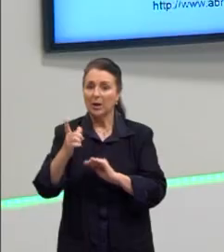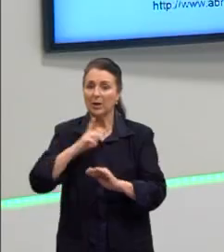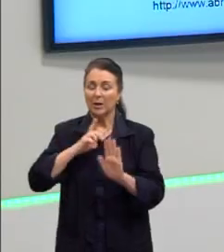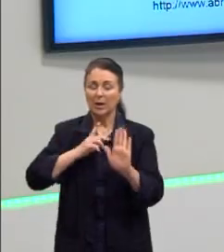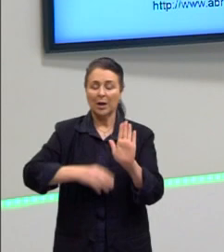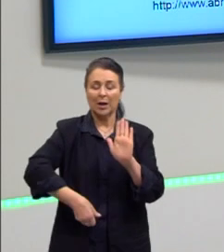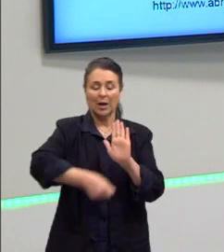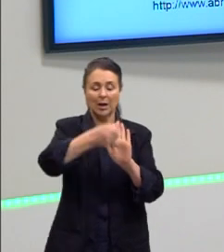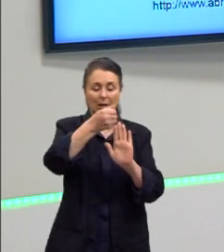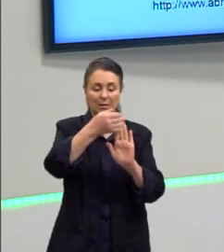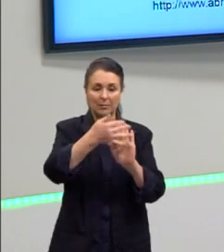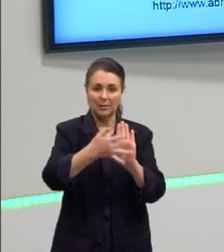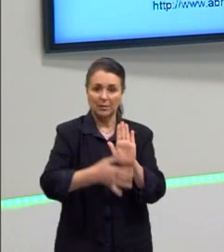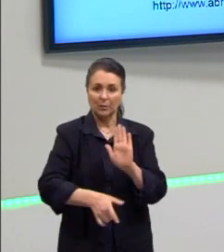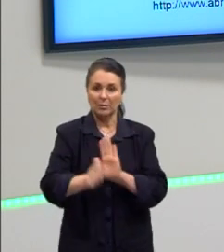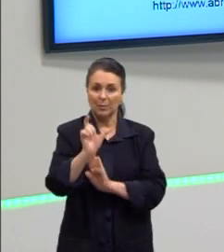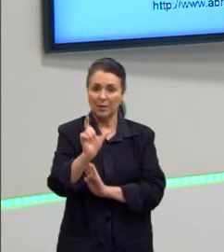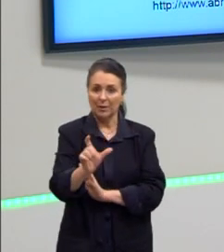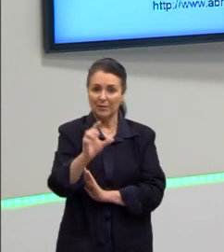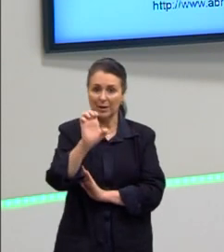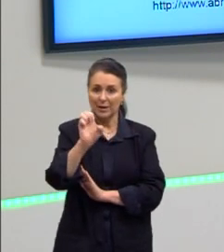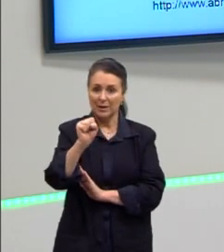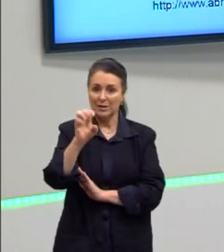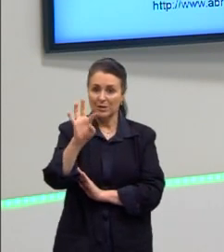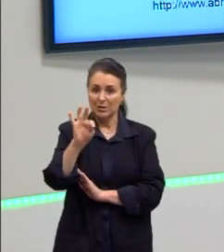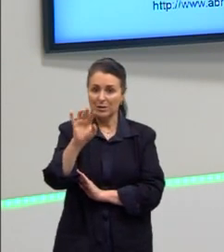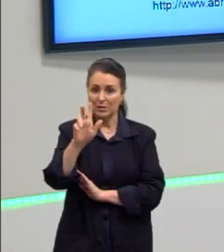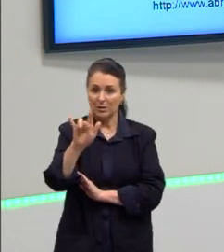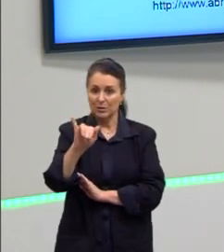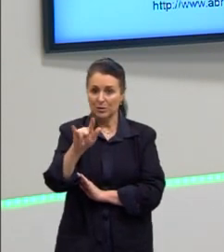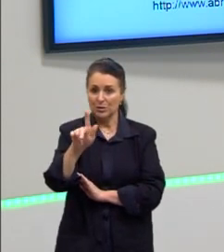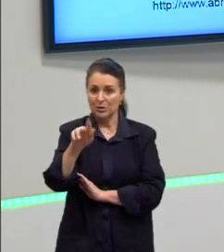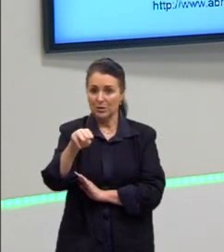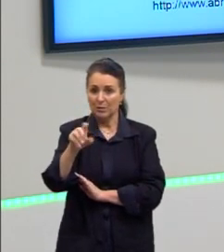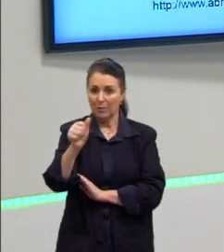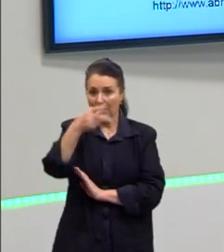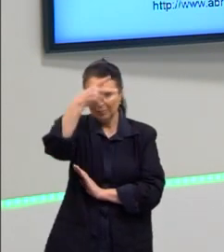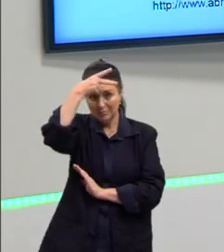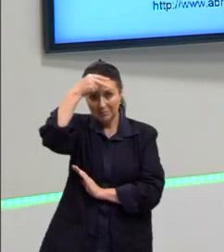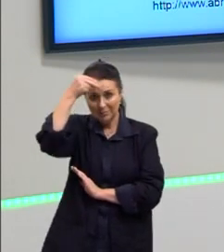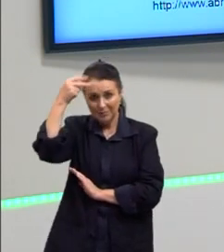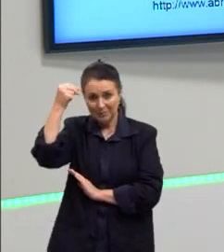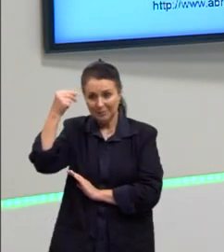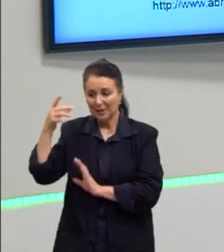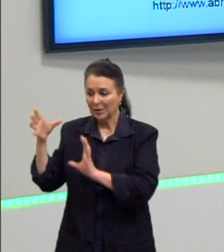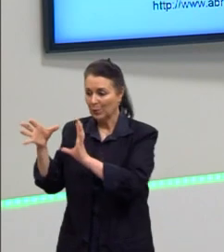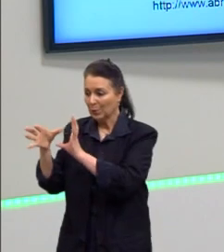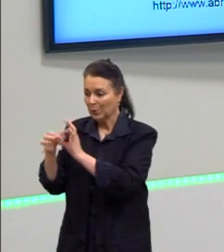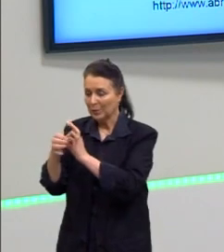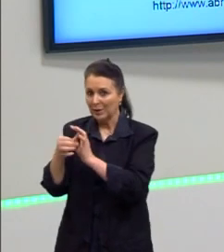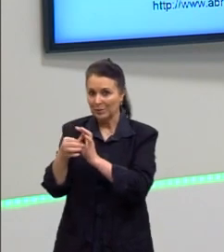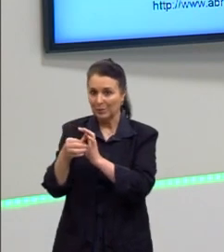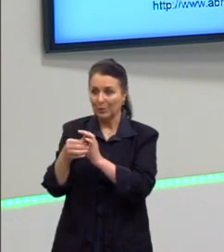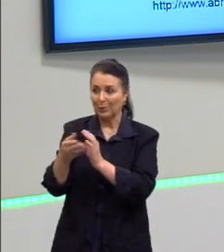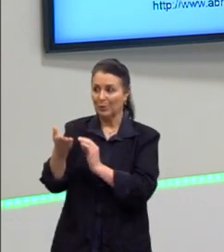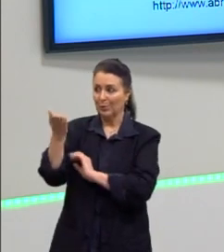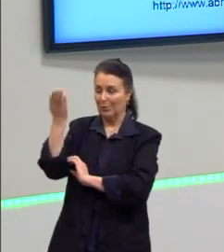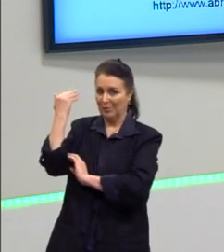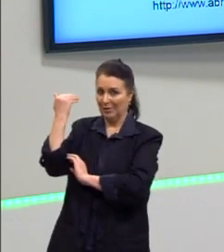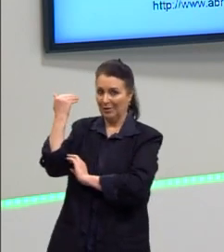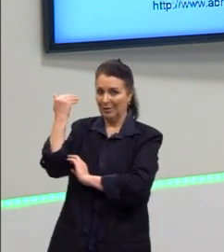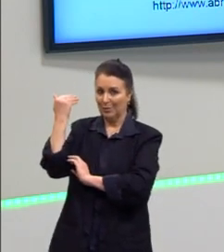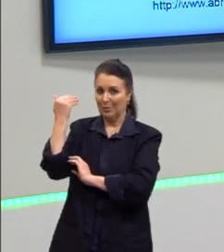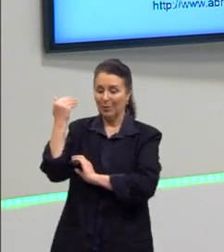definição dessa palavra estigma e tem um contexto para isso né como era como é agora como a gente